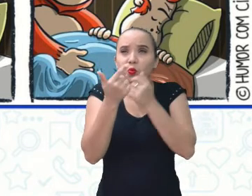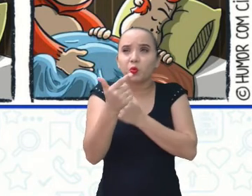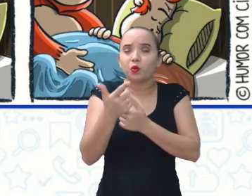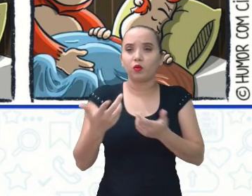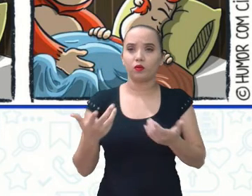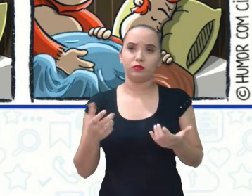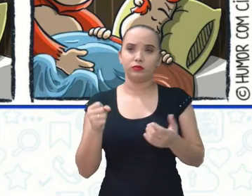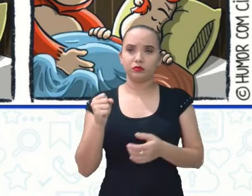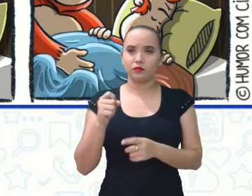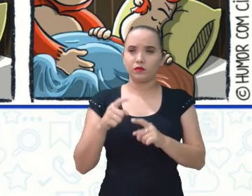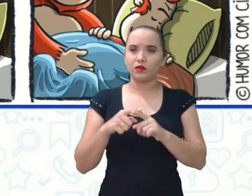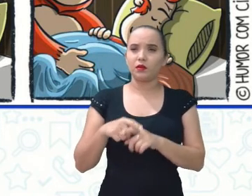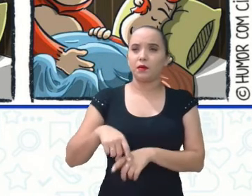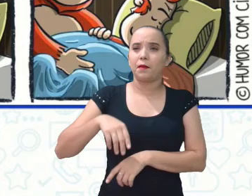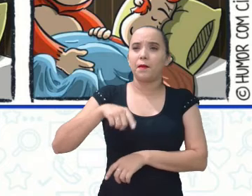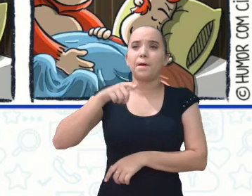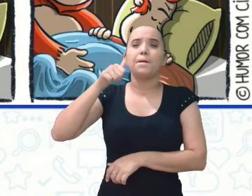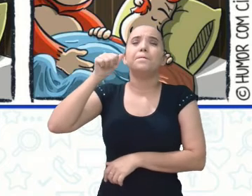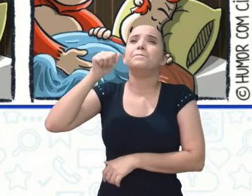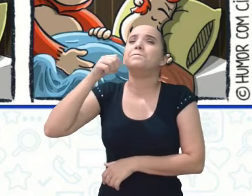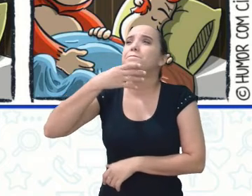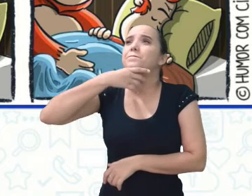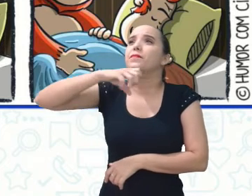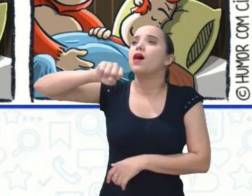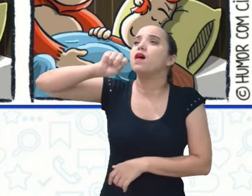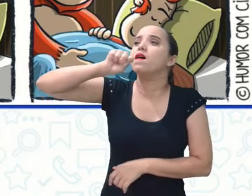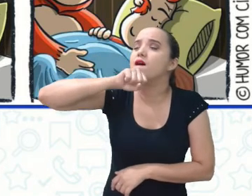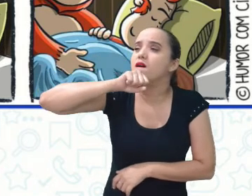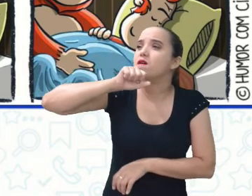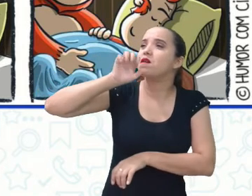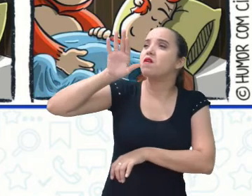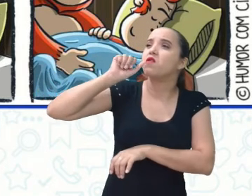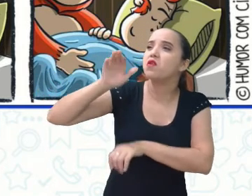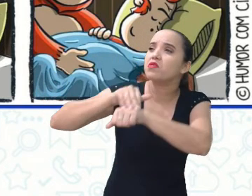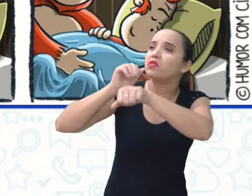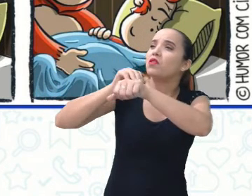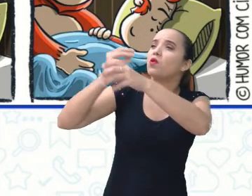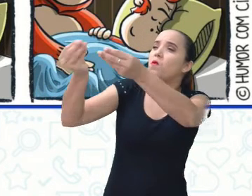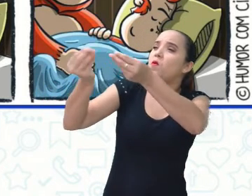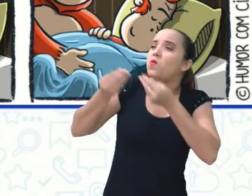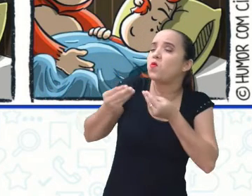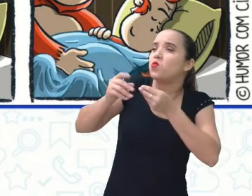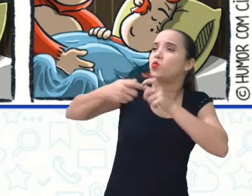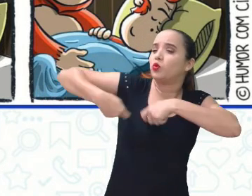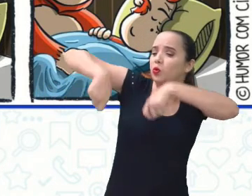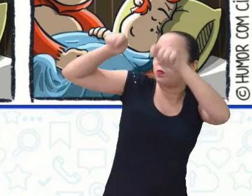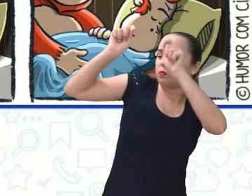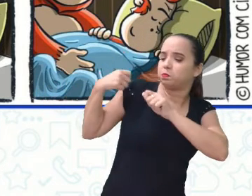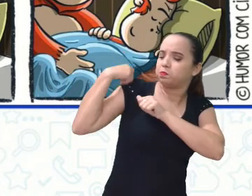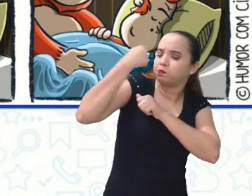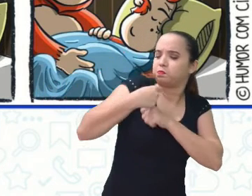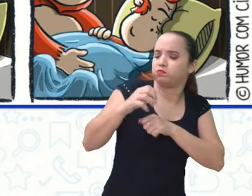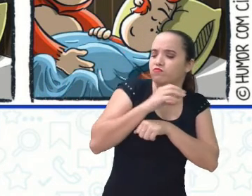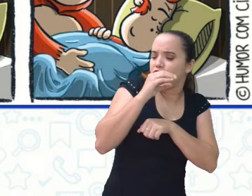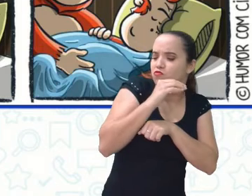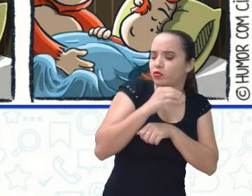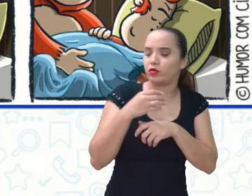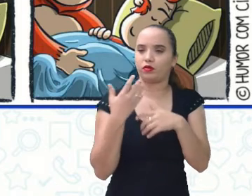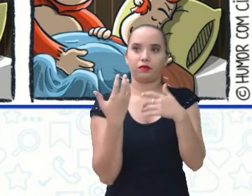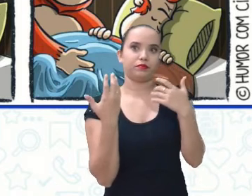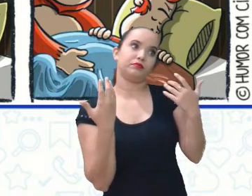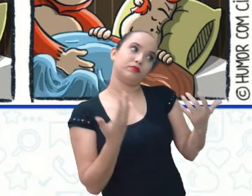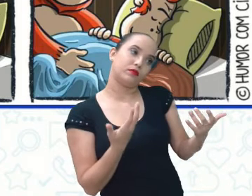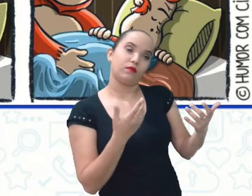Ele fica perguntando, pai, traz outra coberta para mim esquentar. Filho, o cobertor não te